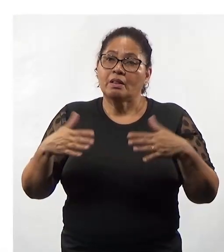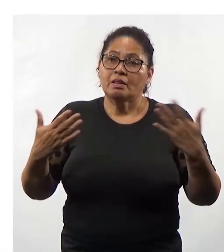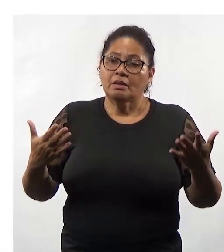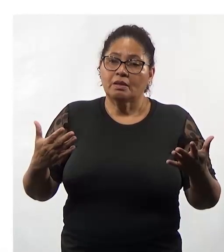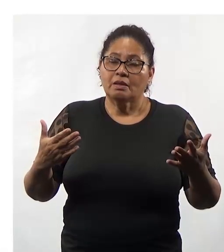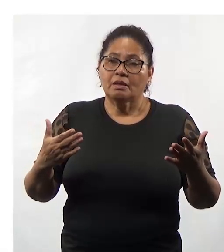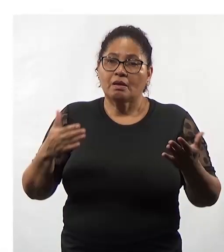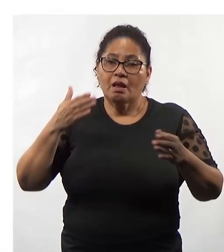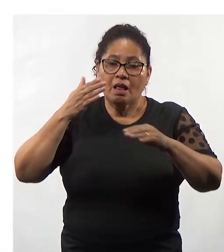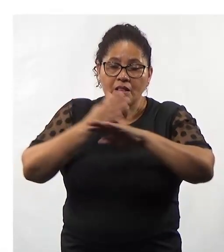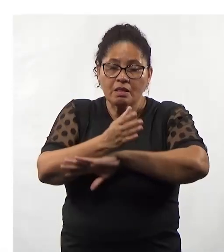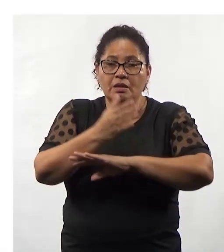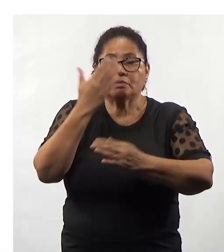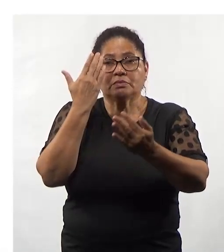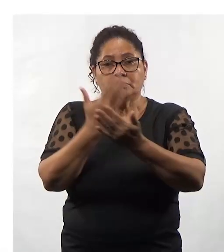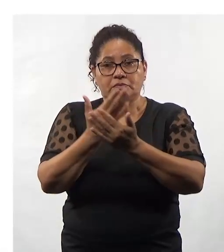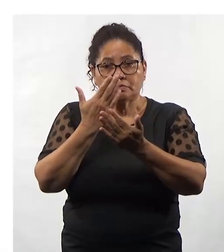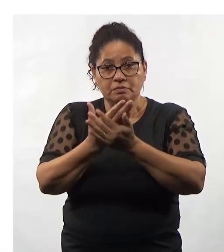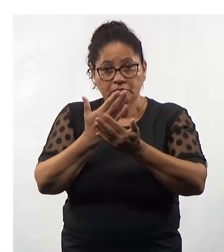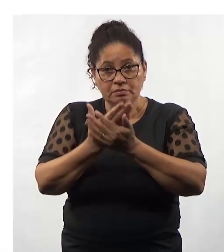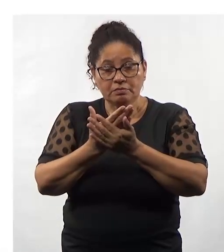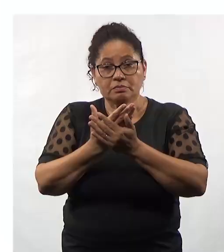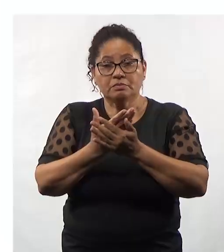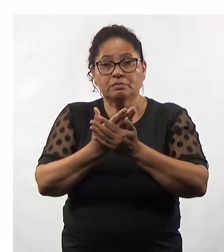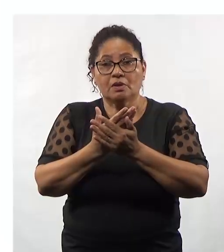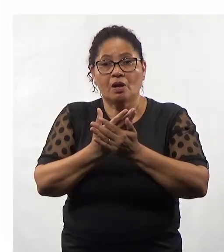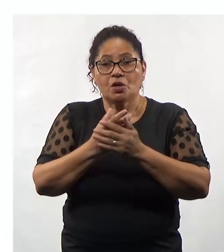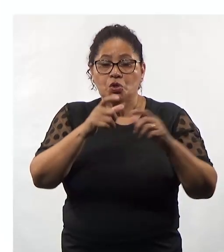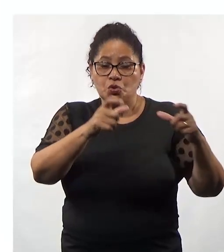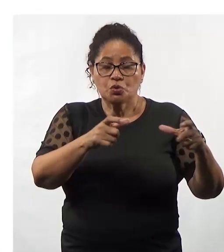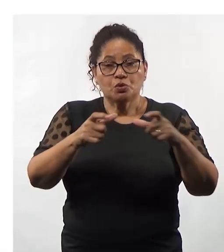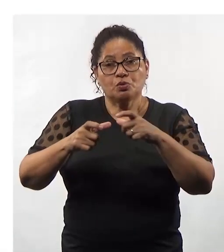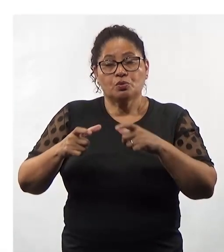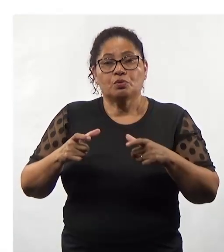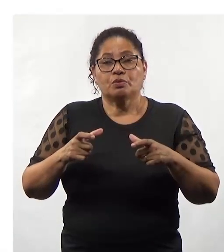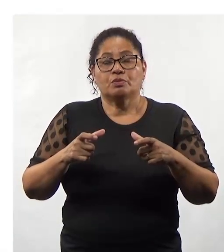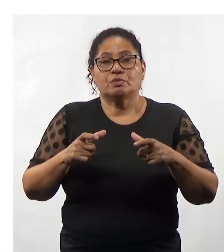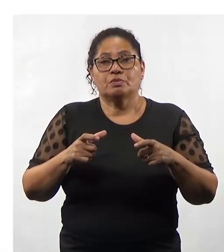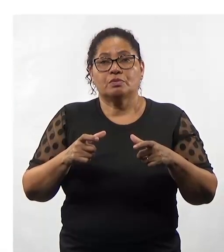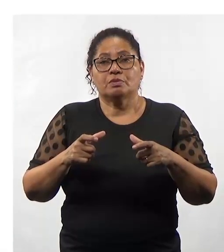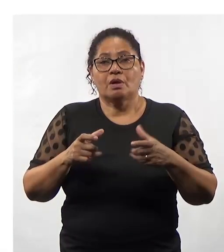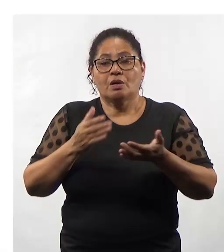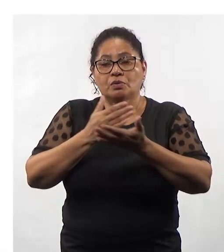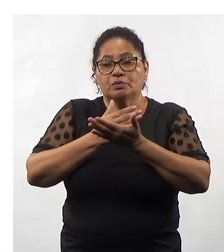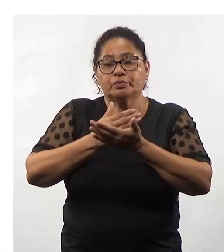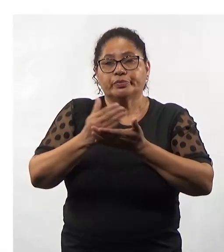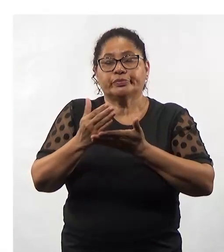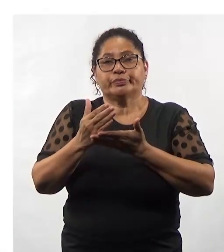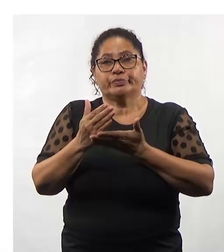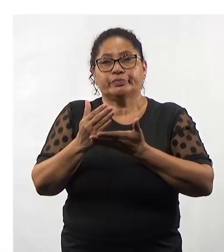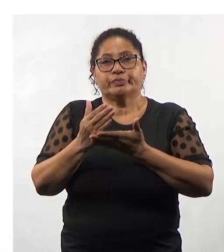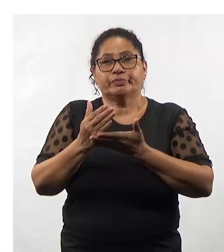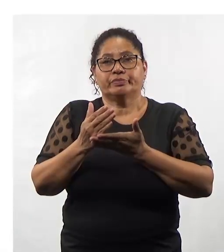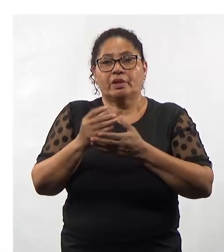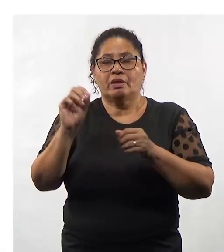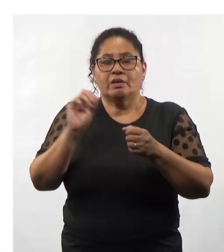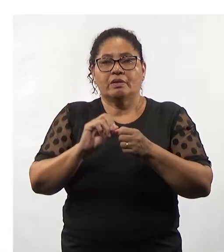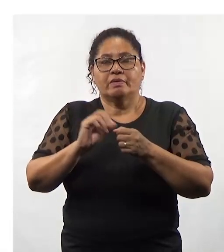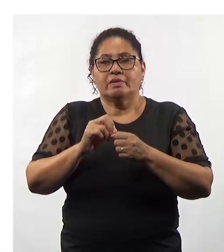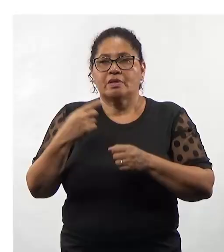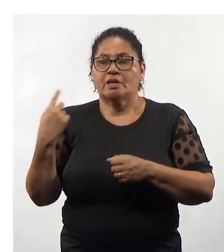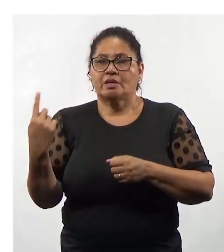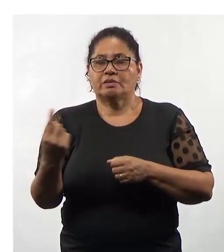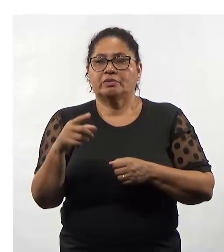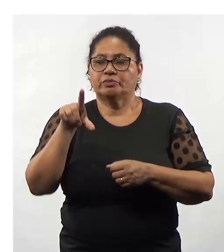pessoal, entramos na aula, né? Na parte da aula onde a gente começa a fazer a